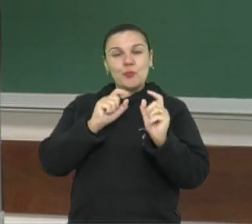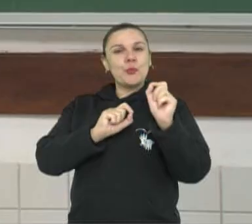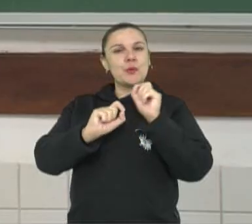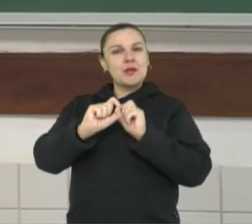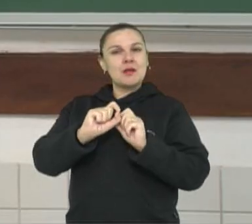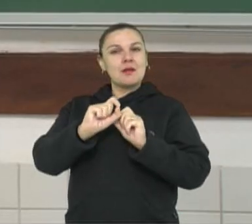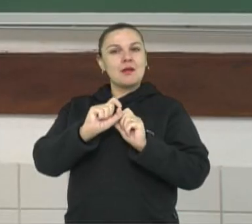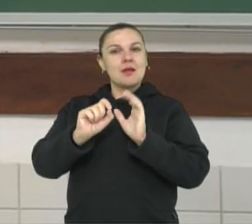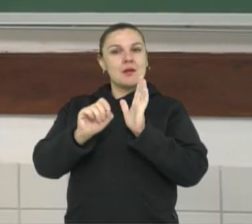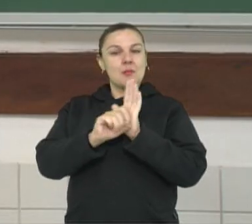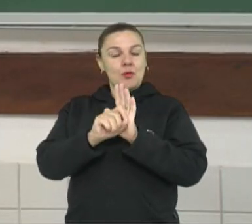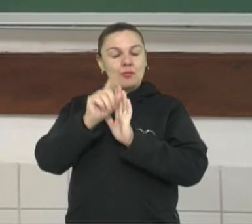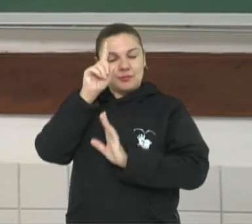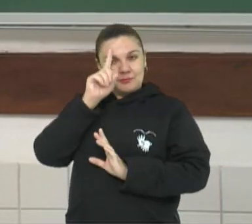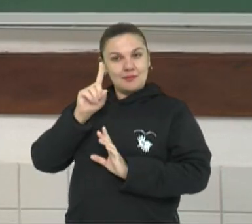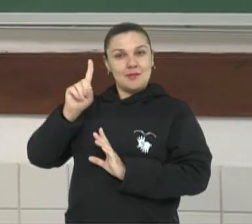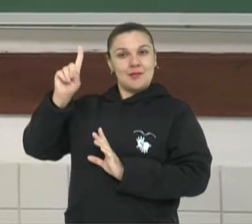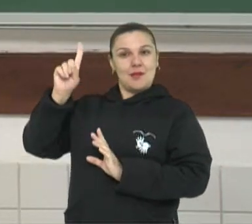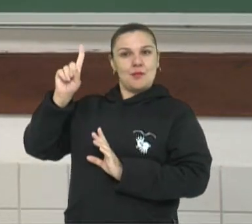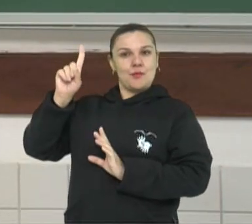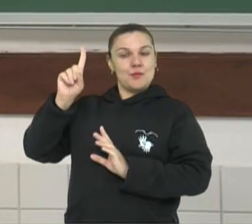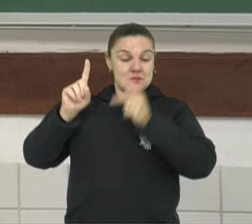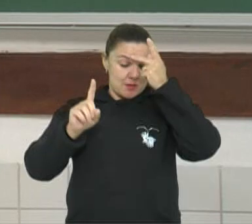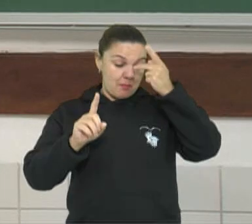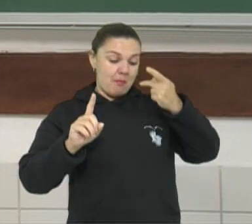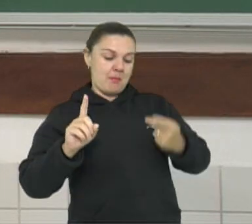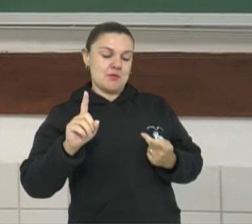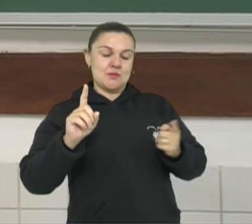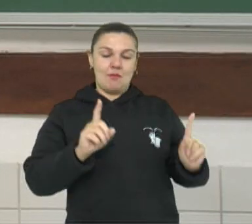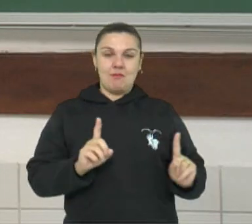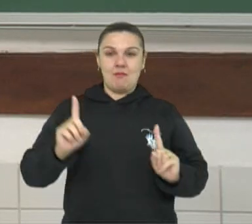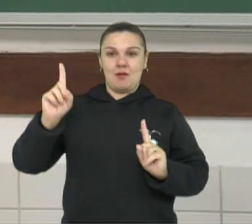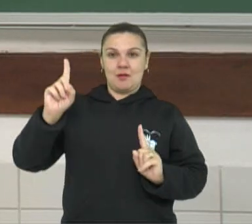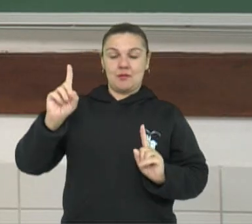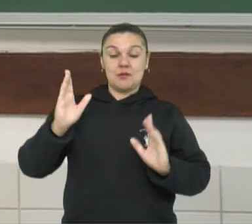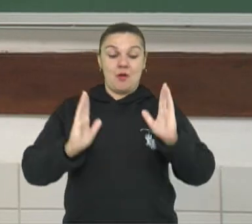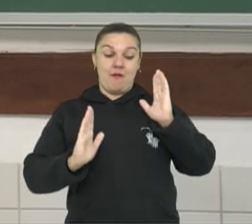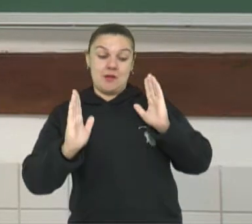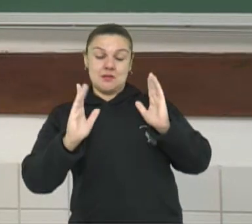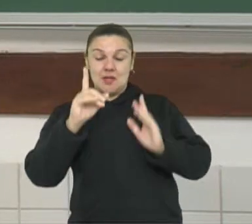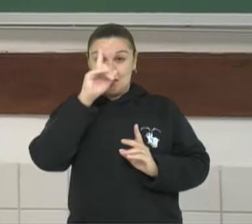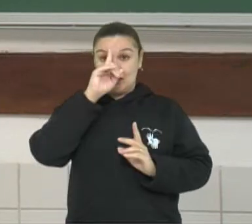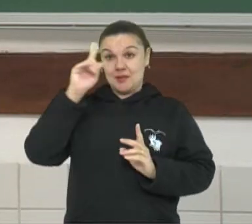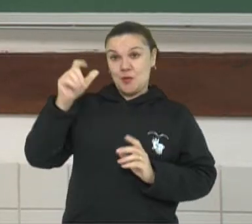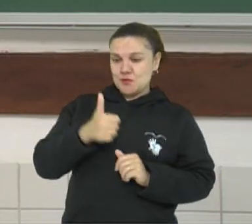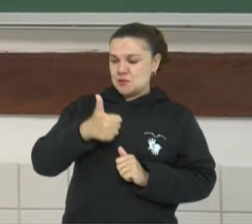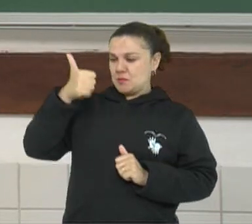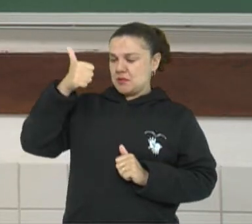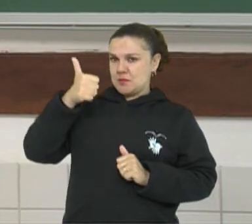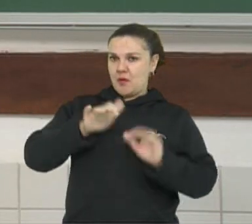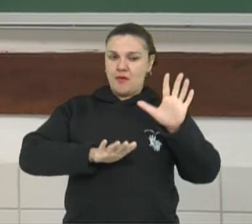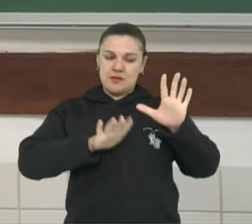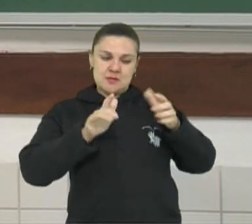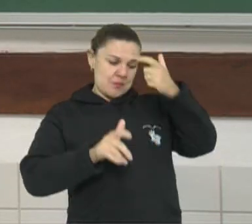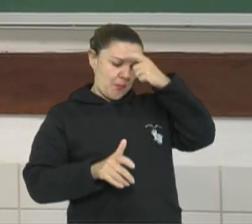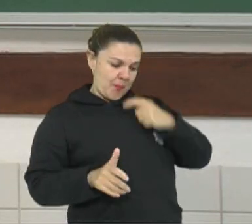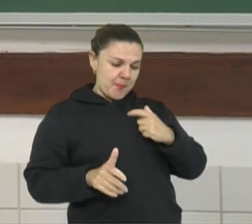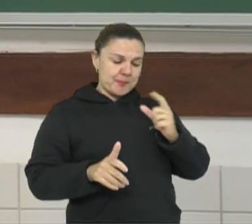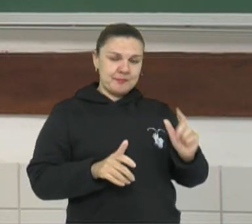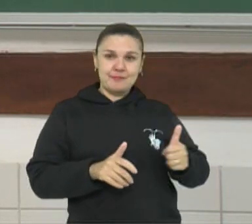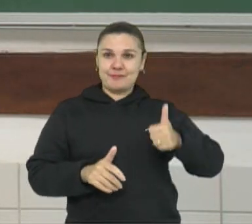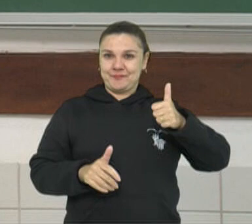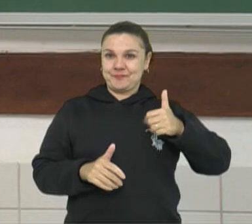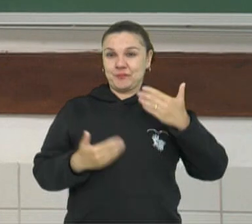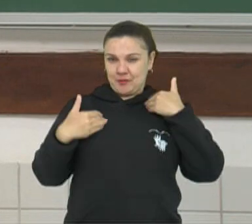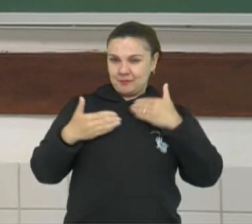Entre teocentrismo e antropocentrismo, ou seja, ora Deus no centro, ora o homem no centro. Vamos